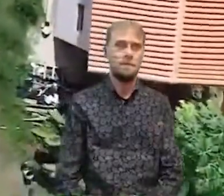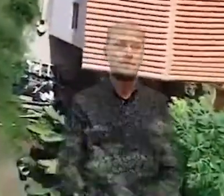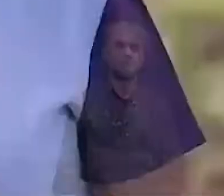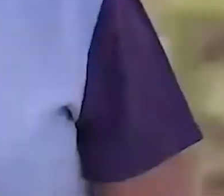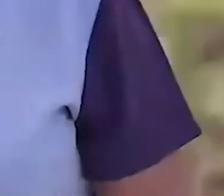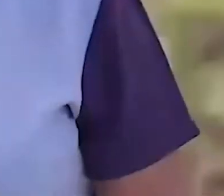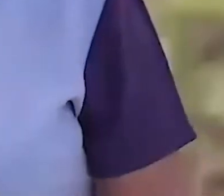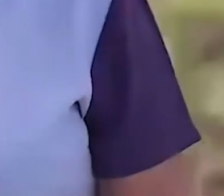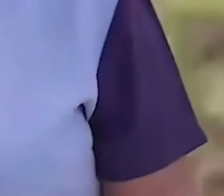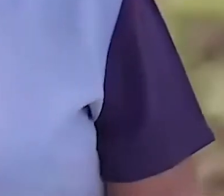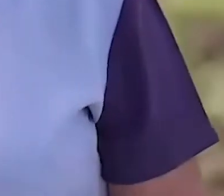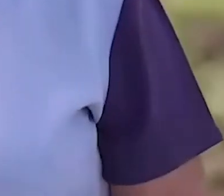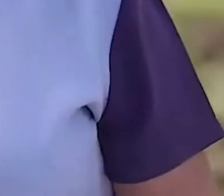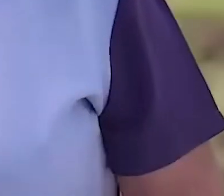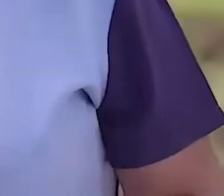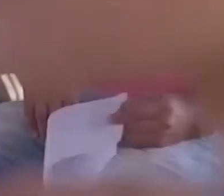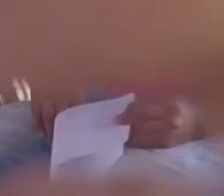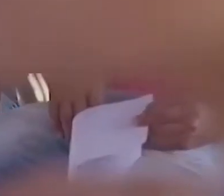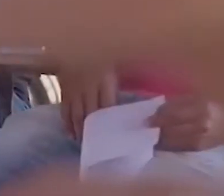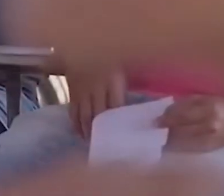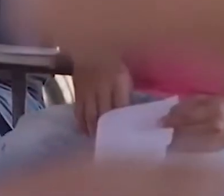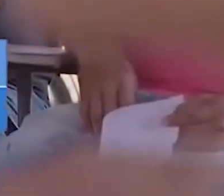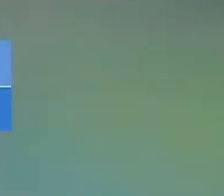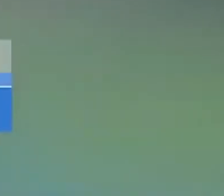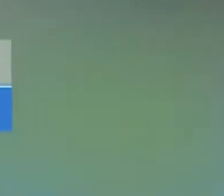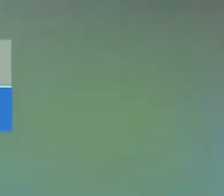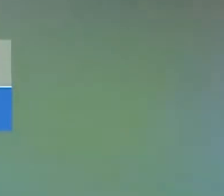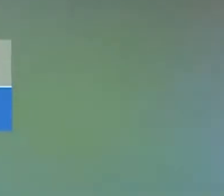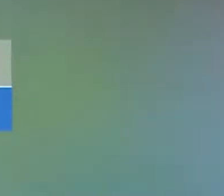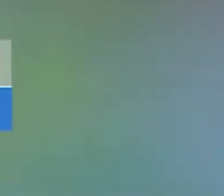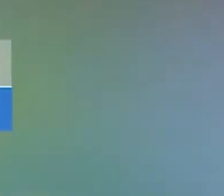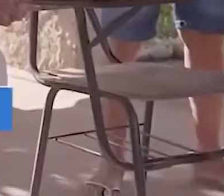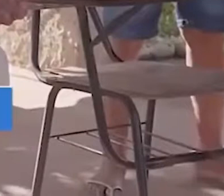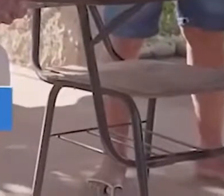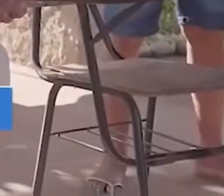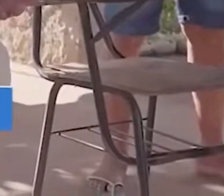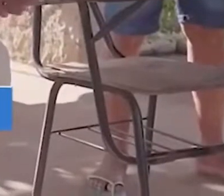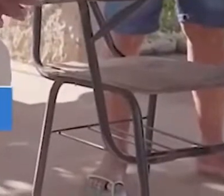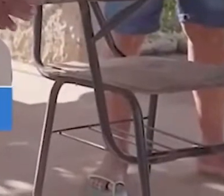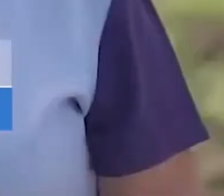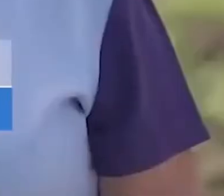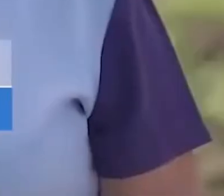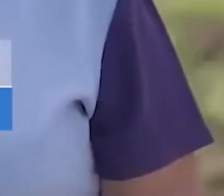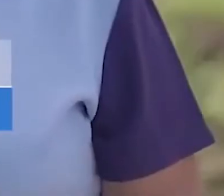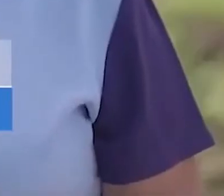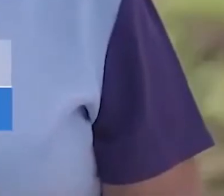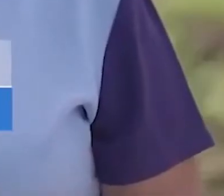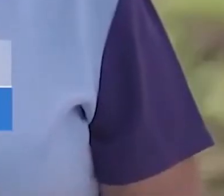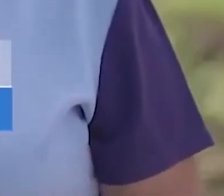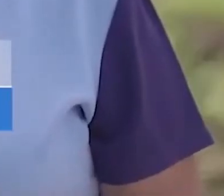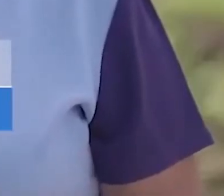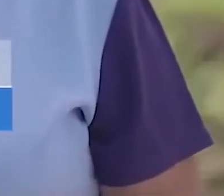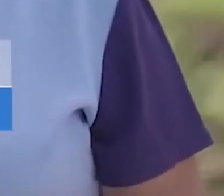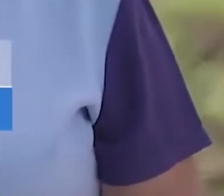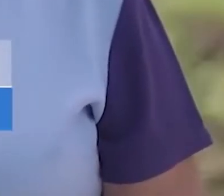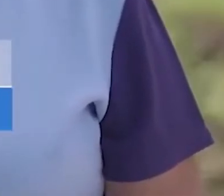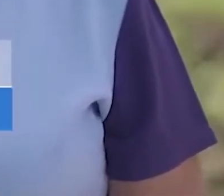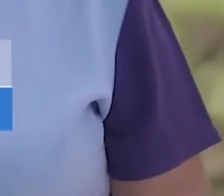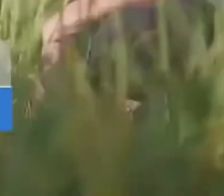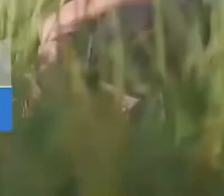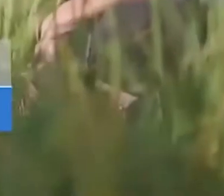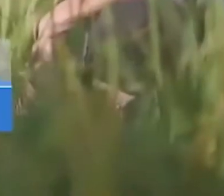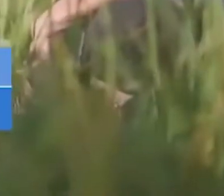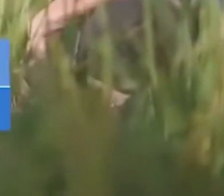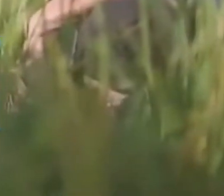Então, nós temos financiado projetos para esse público com o intuito de que o agricultor nosso familiar não migre